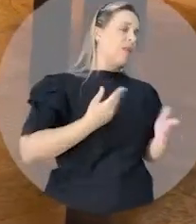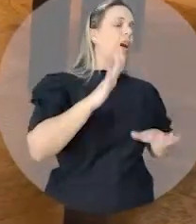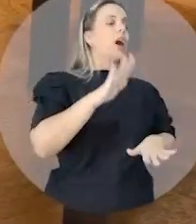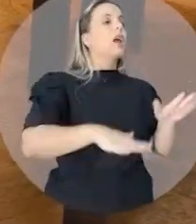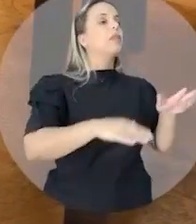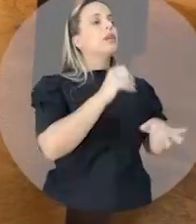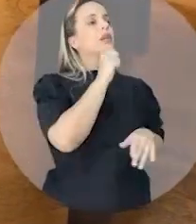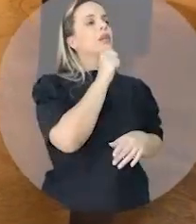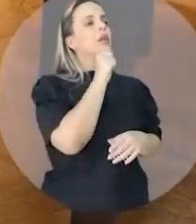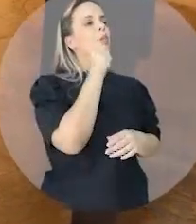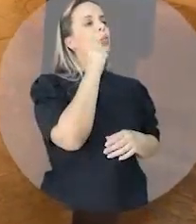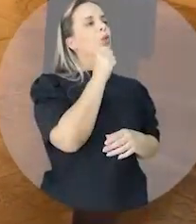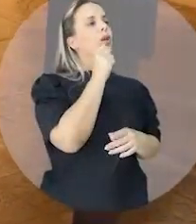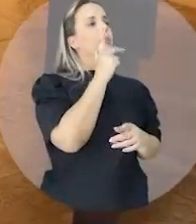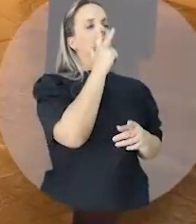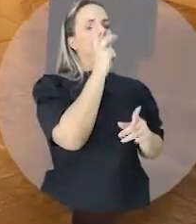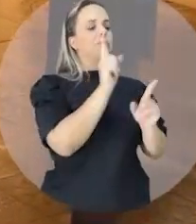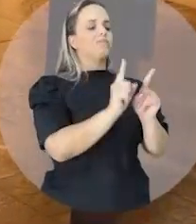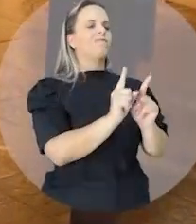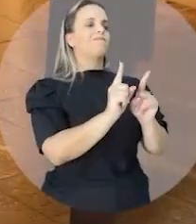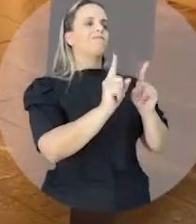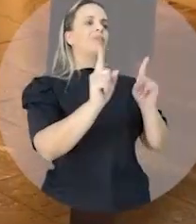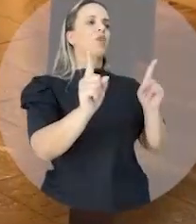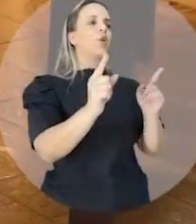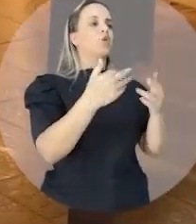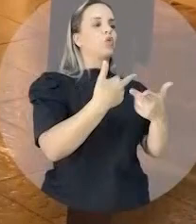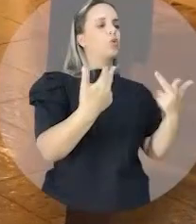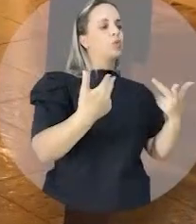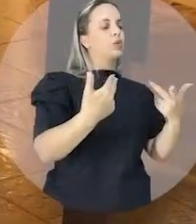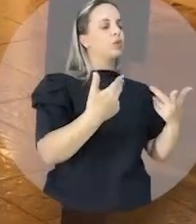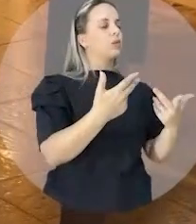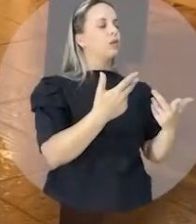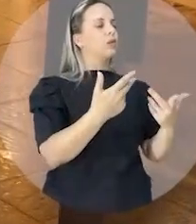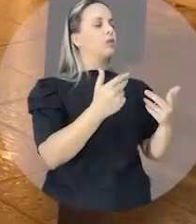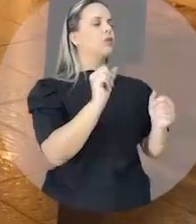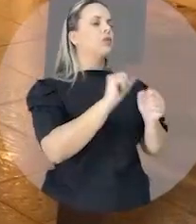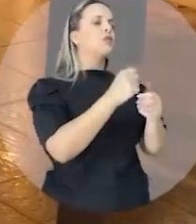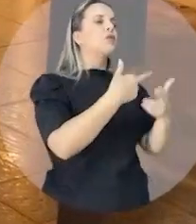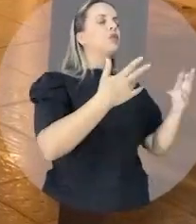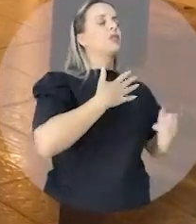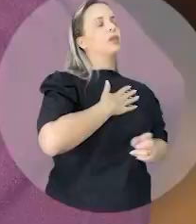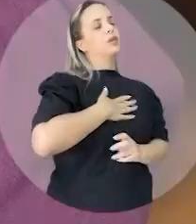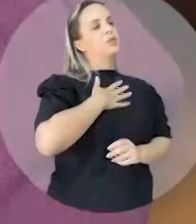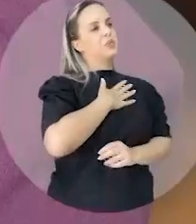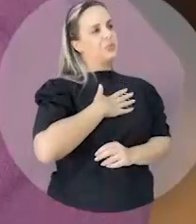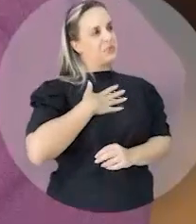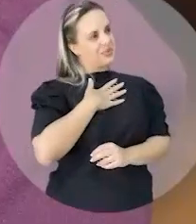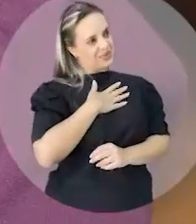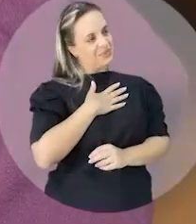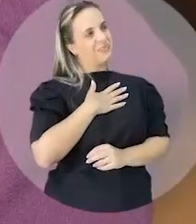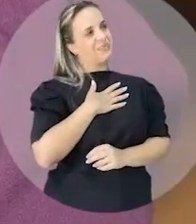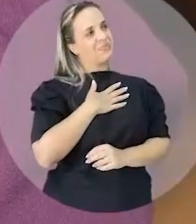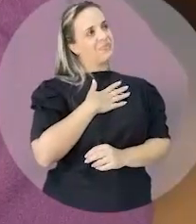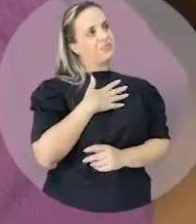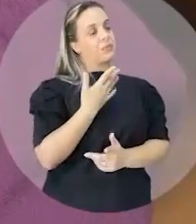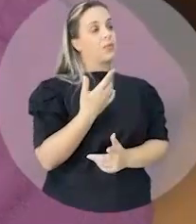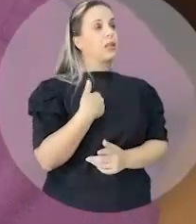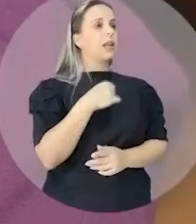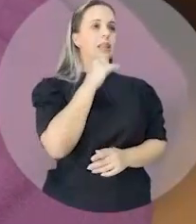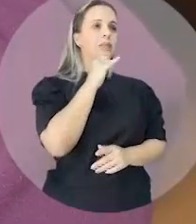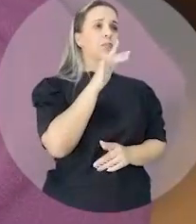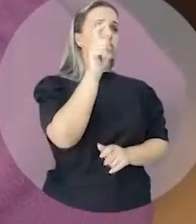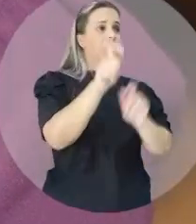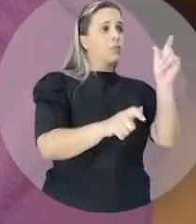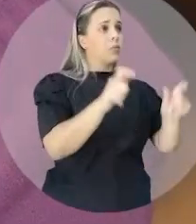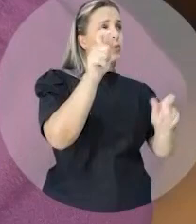afastam muitas mulheres dos afazeres, daquilo que é prazeroso. Então, eu escuto